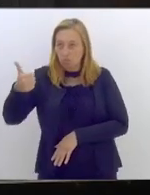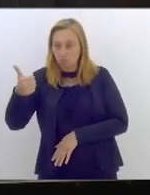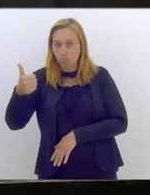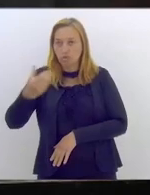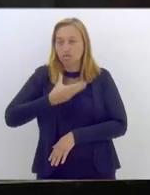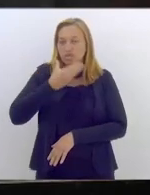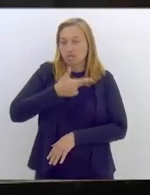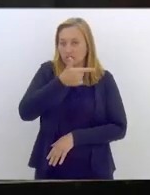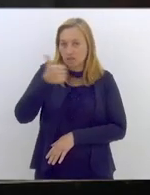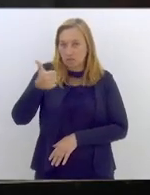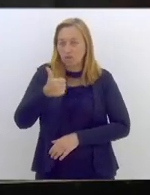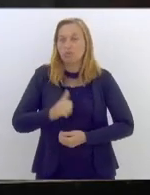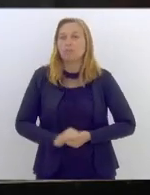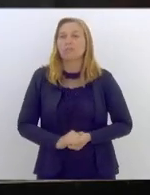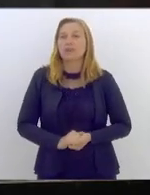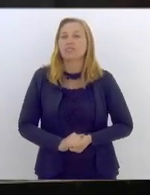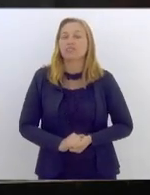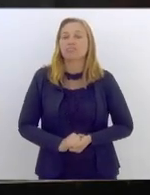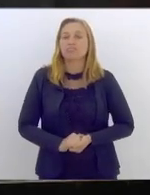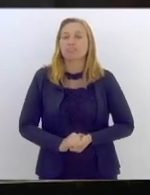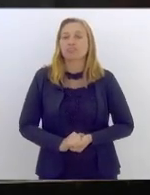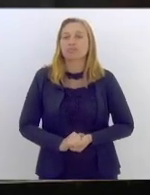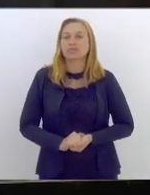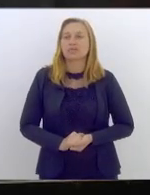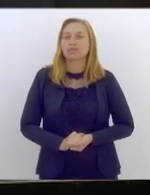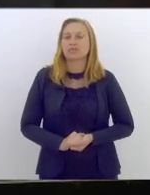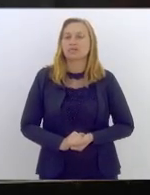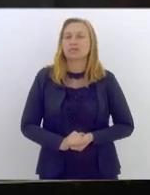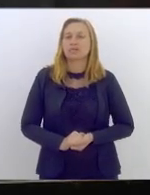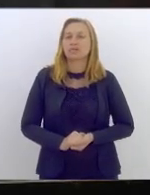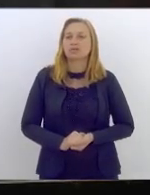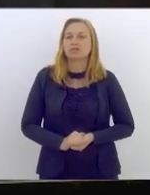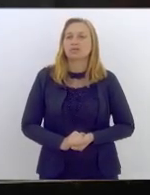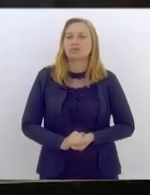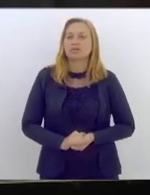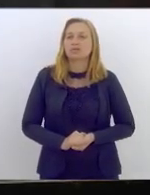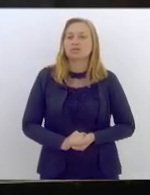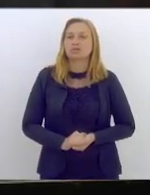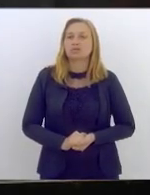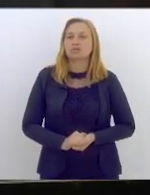21, lá no seu